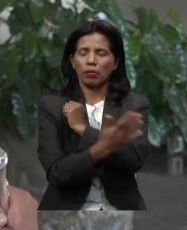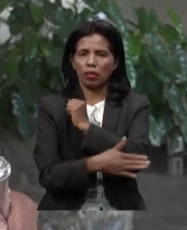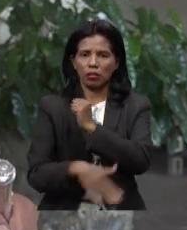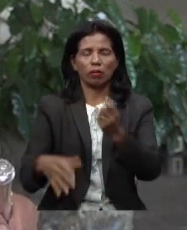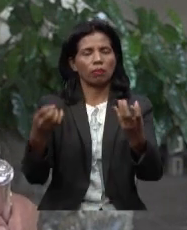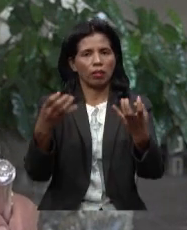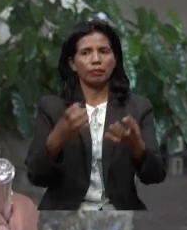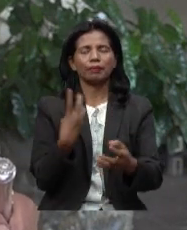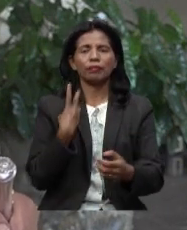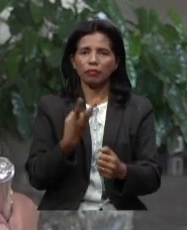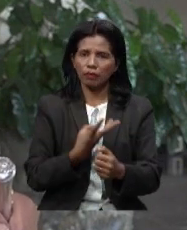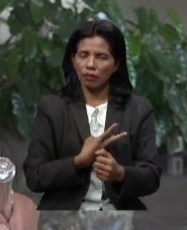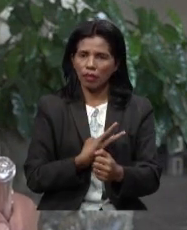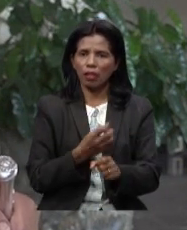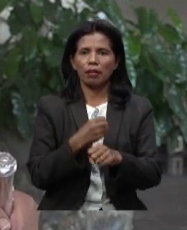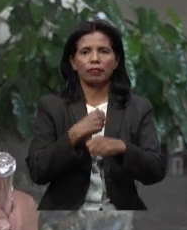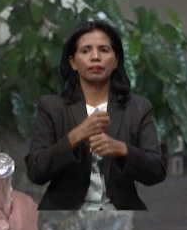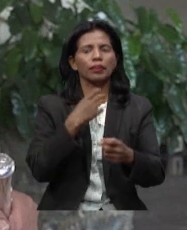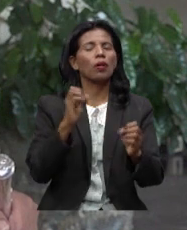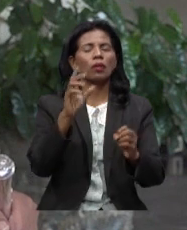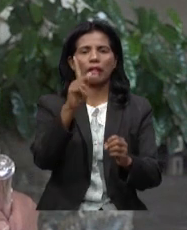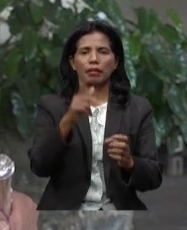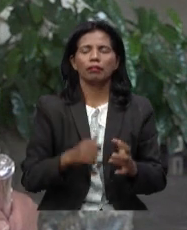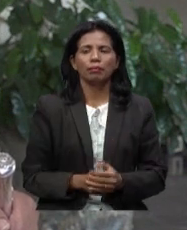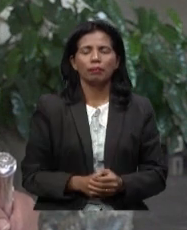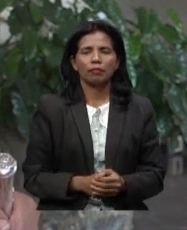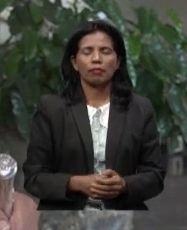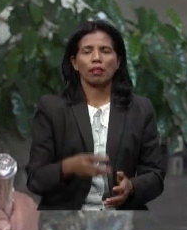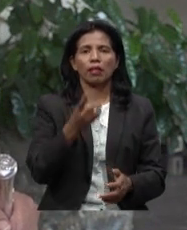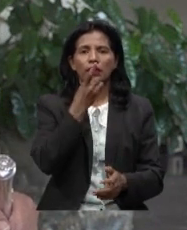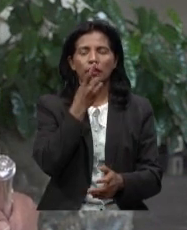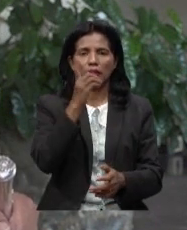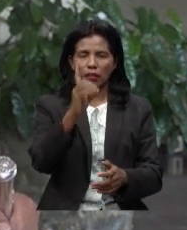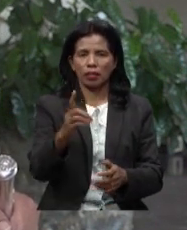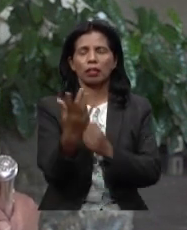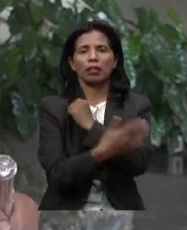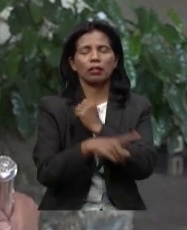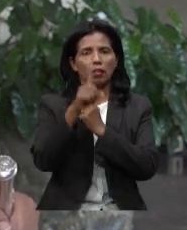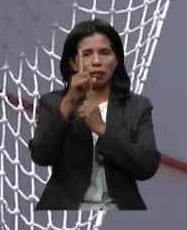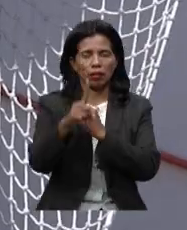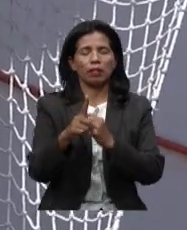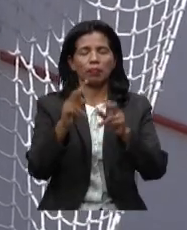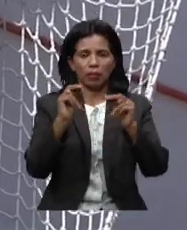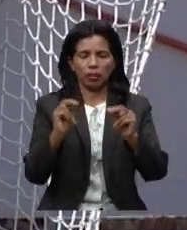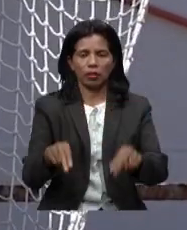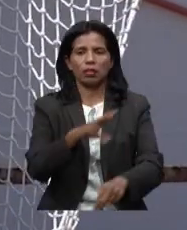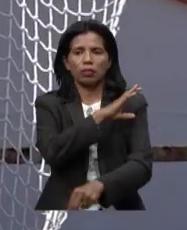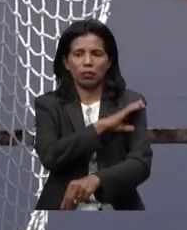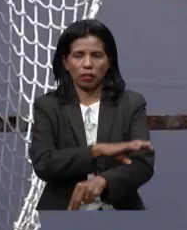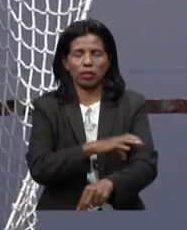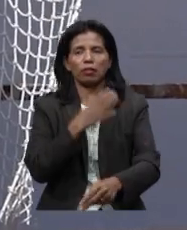ne, ida ne be ita ita halu de ne belaya betida. Falur declara Nação Unida precisa ia segurança conjunta